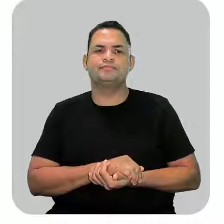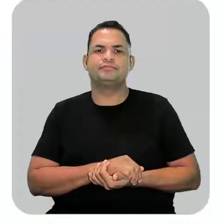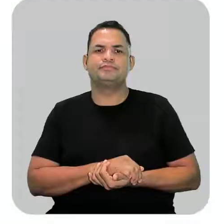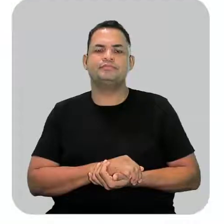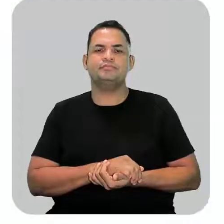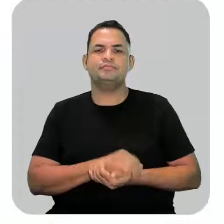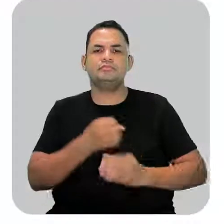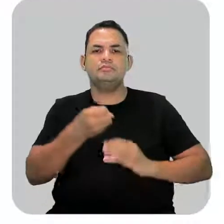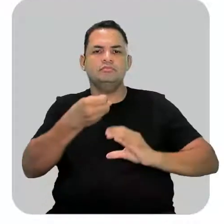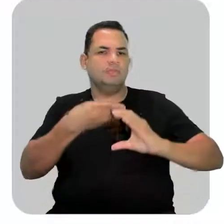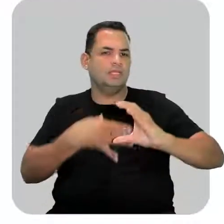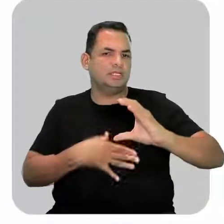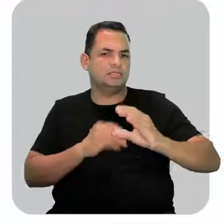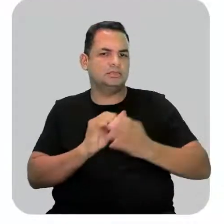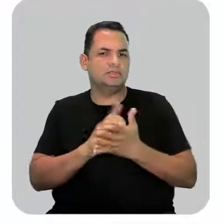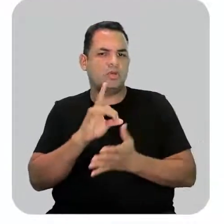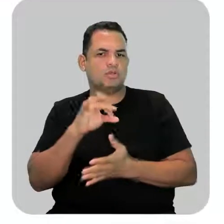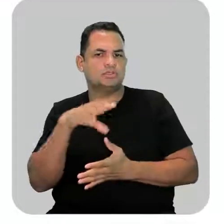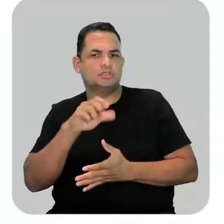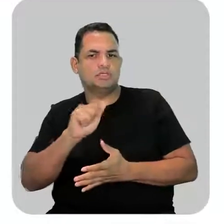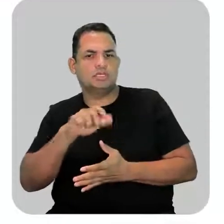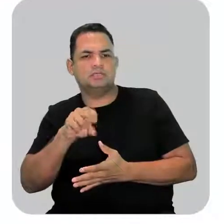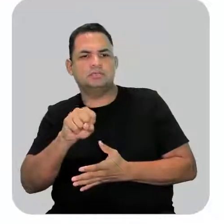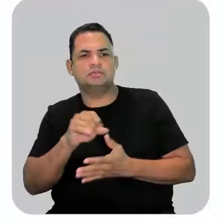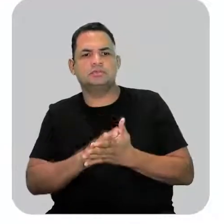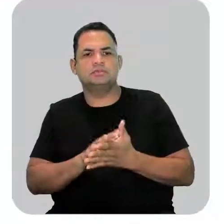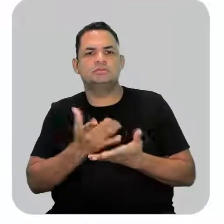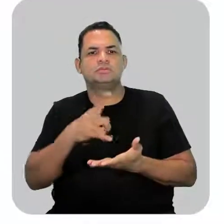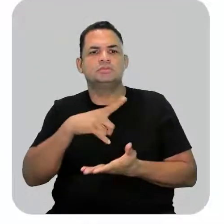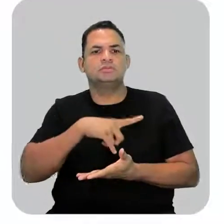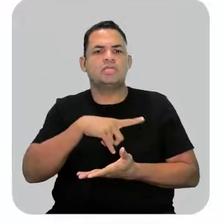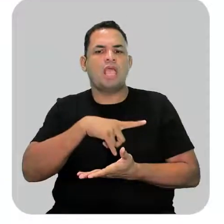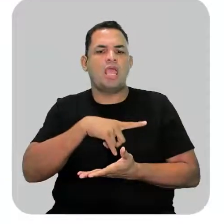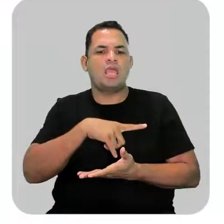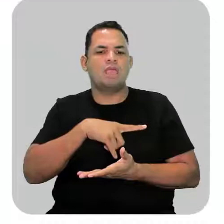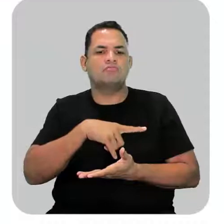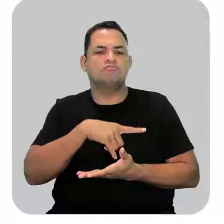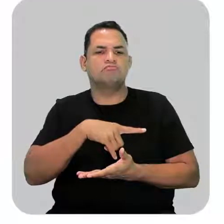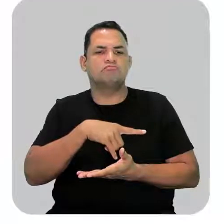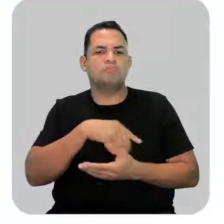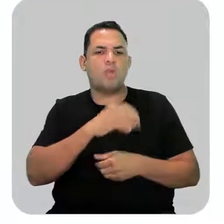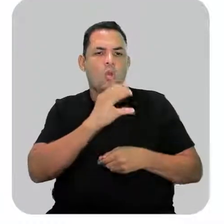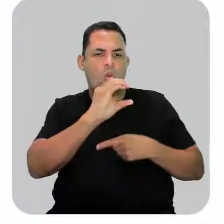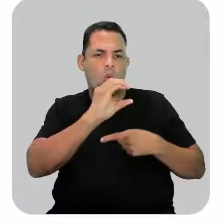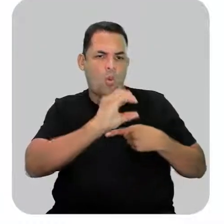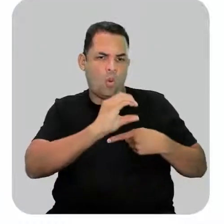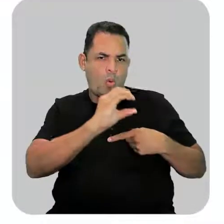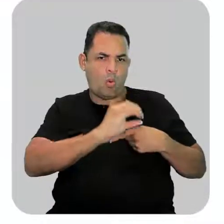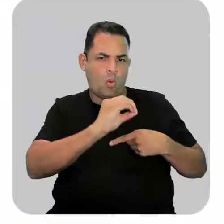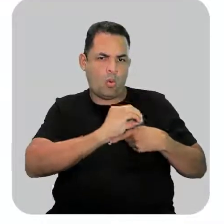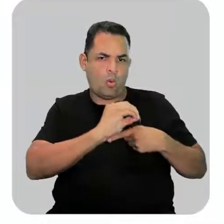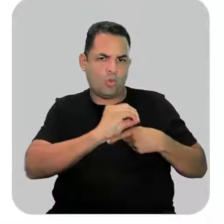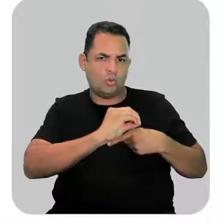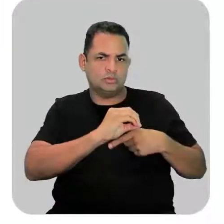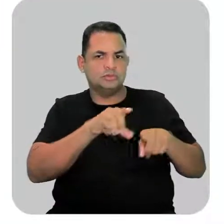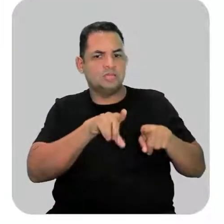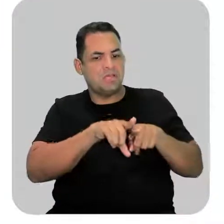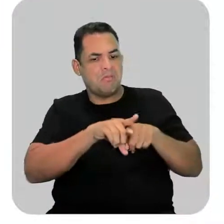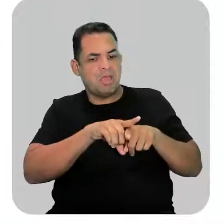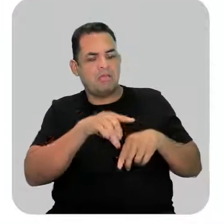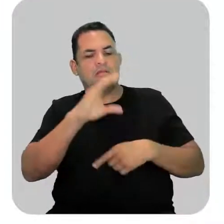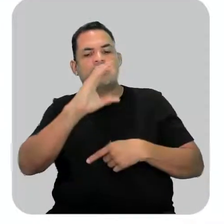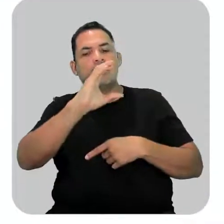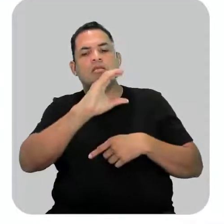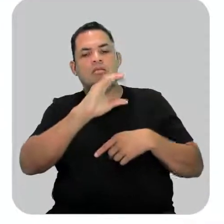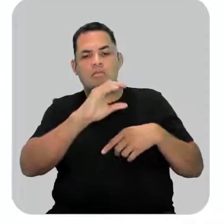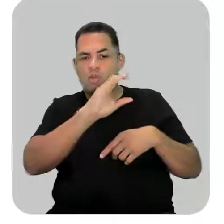Olha só, funções oxigenadas, como eu já falei, são as que contêm o oxigênio além do